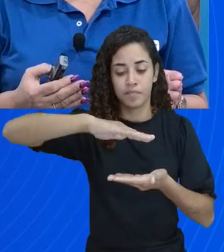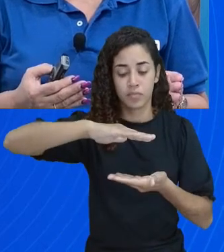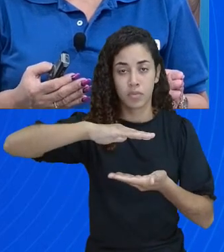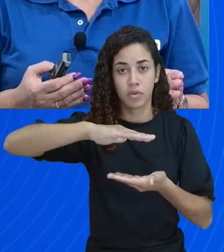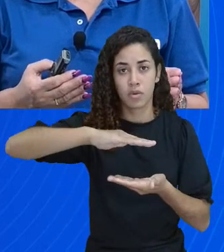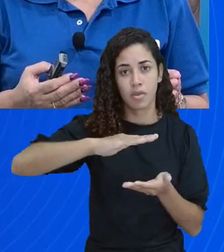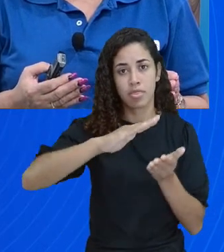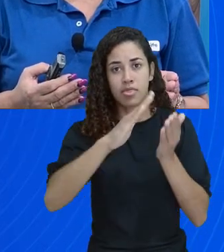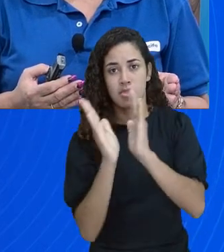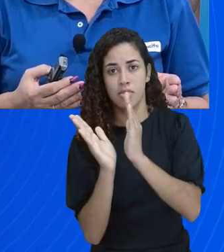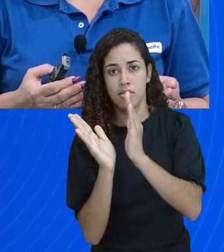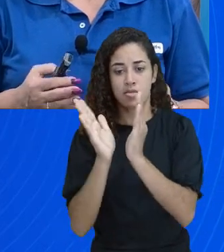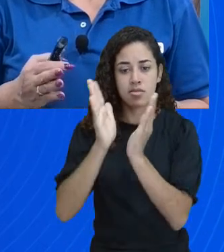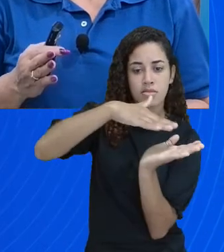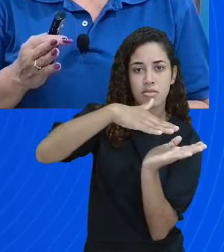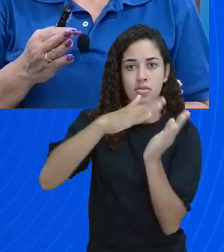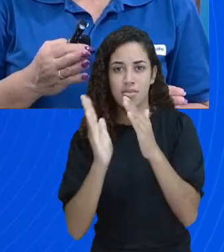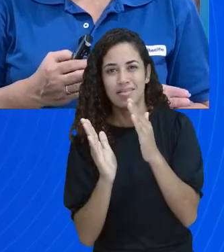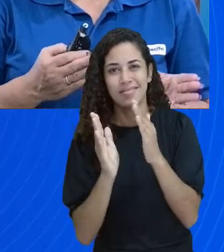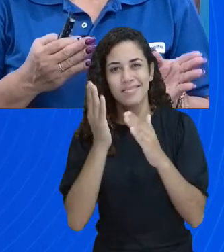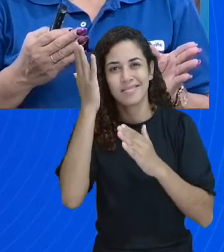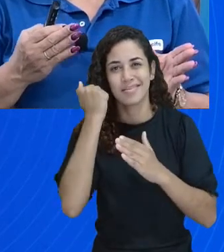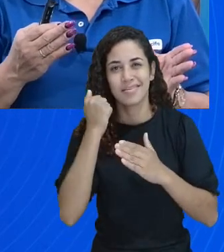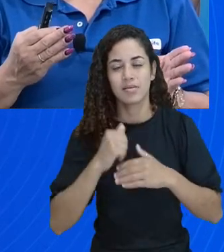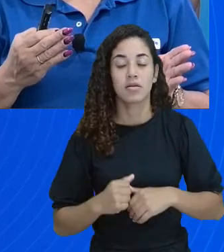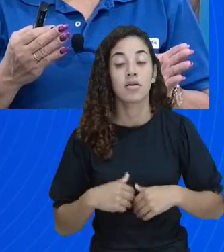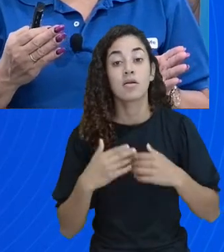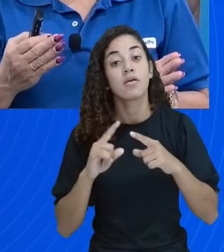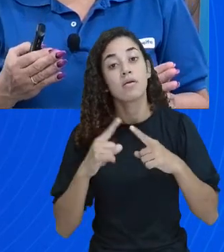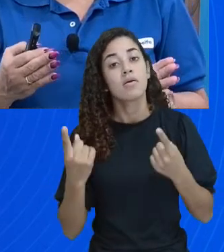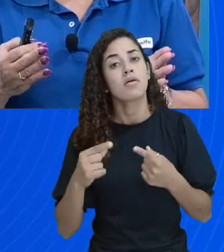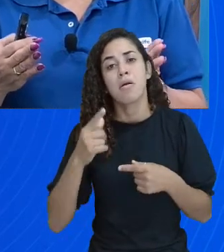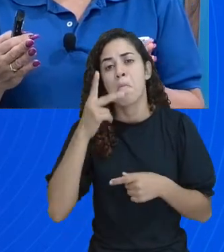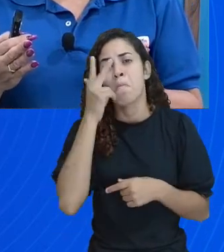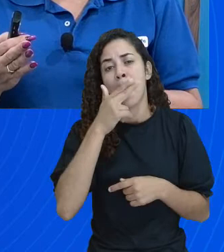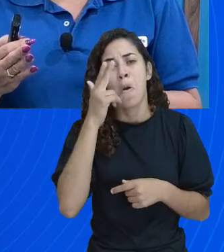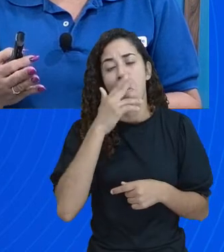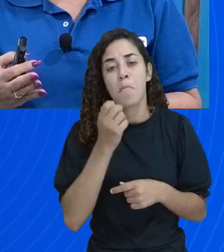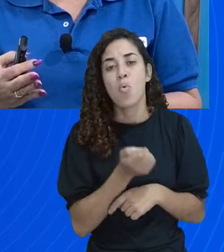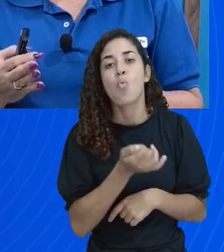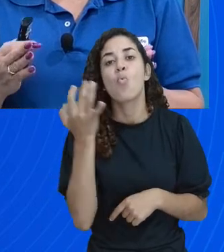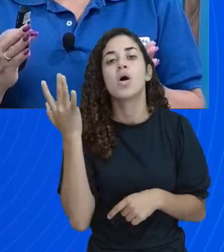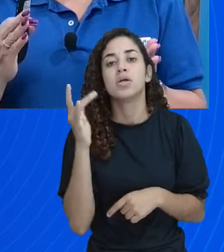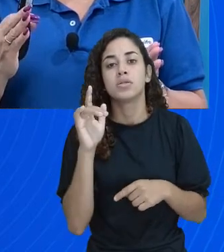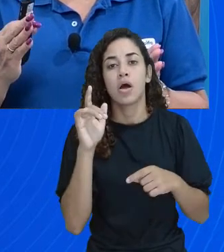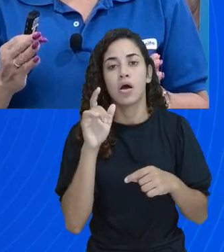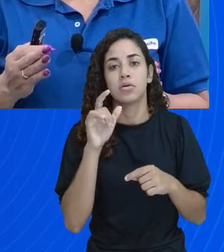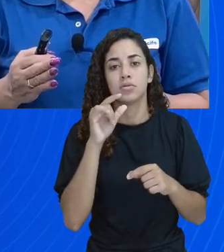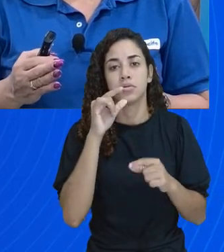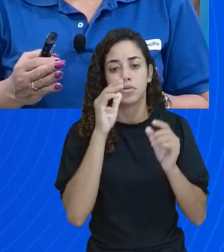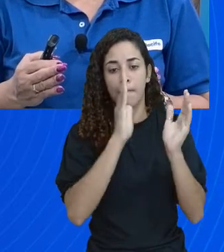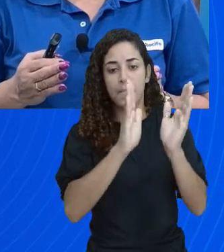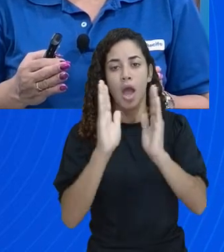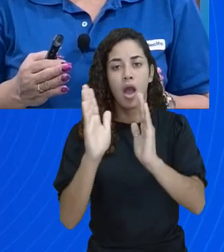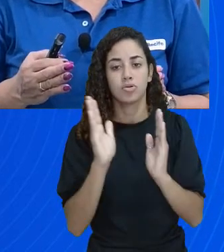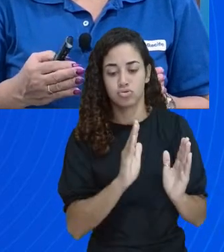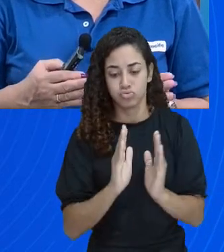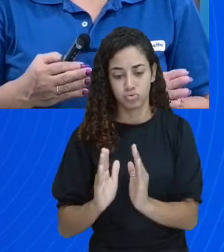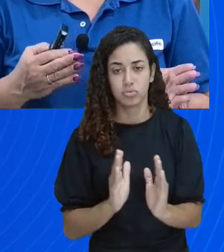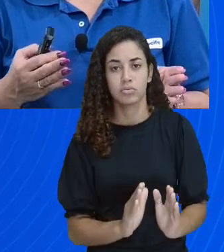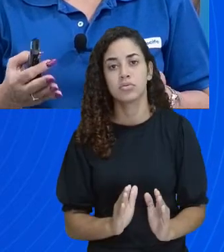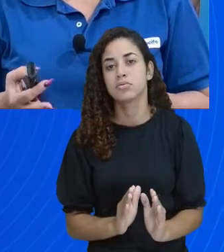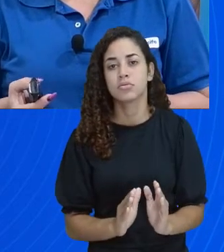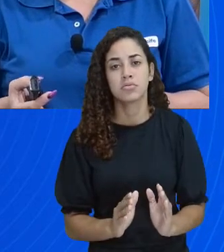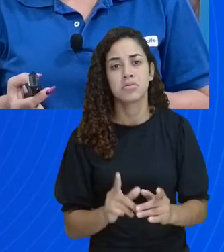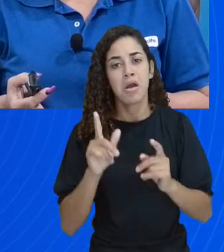contrárias. Percebem? Mas eles têm a mesma quantidade de partes, né? Ou seja,